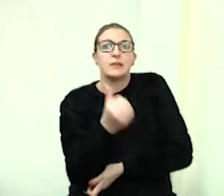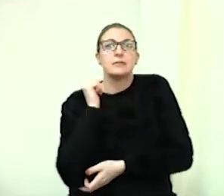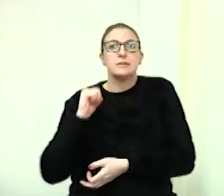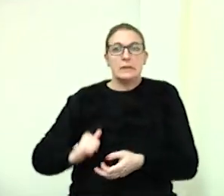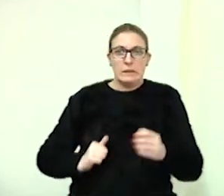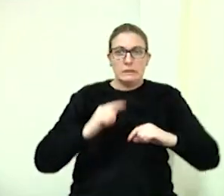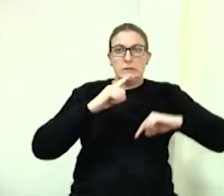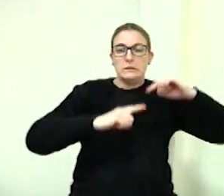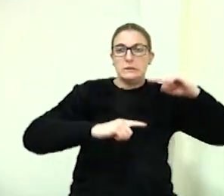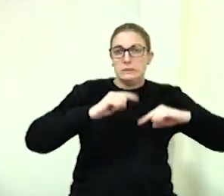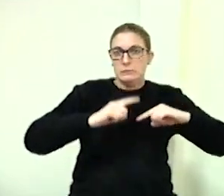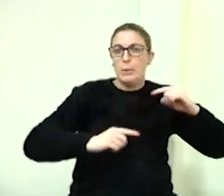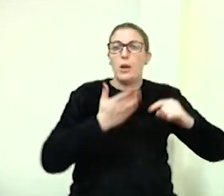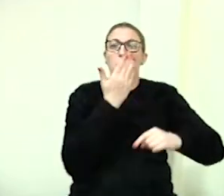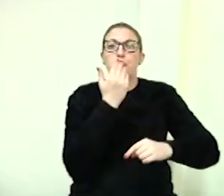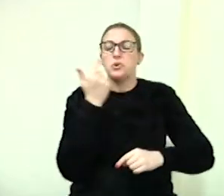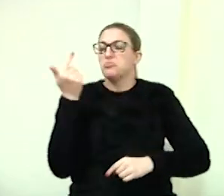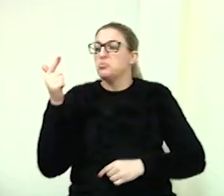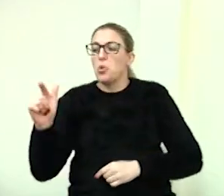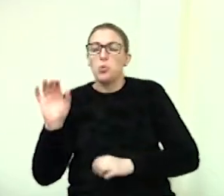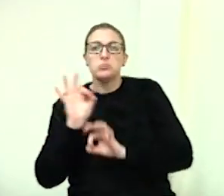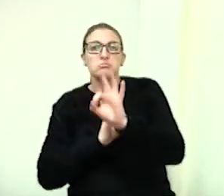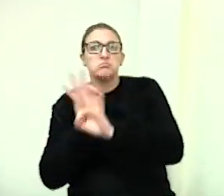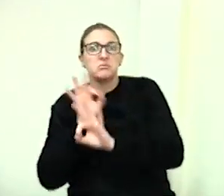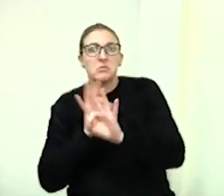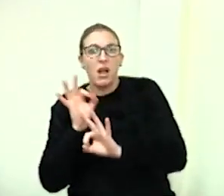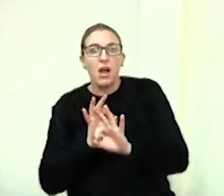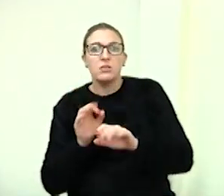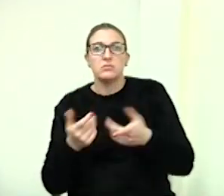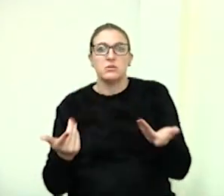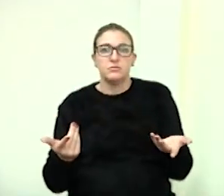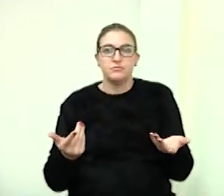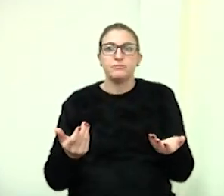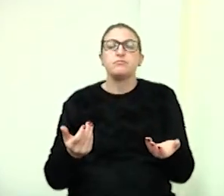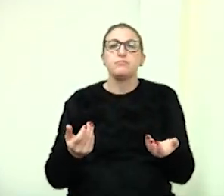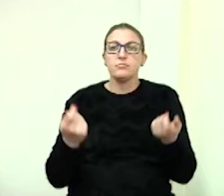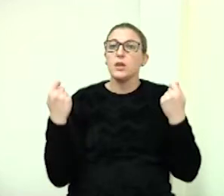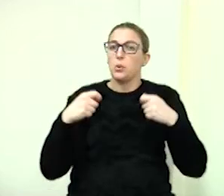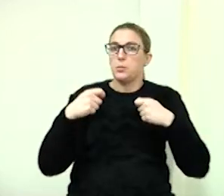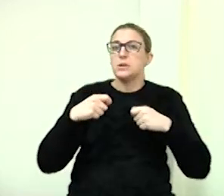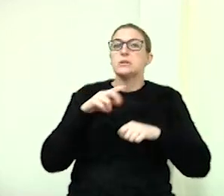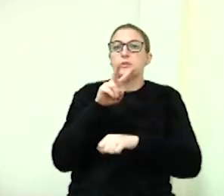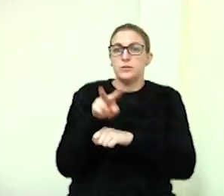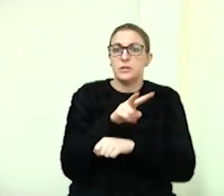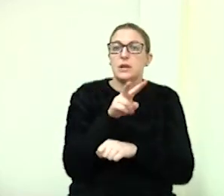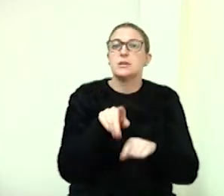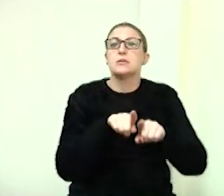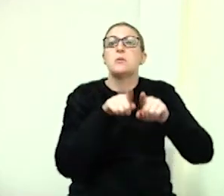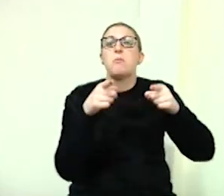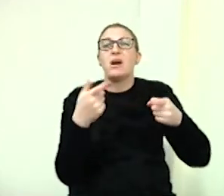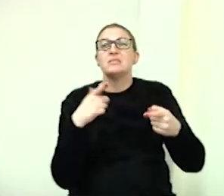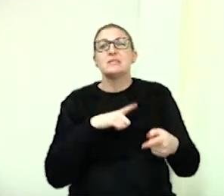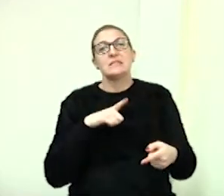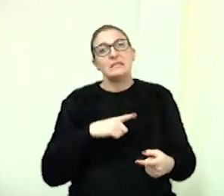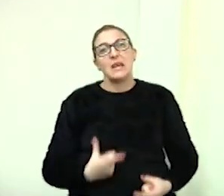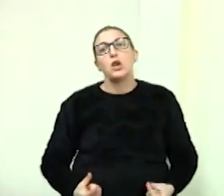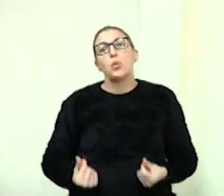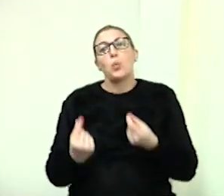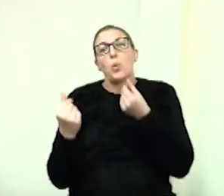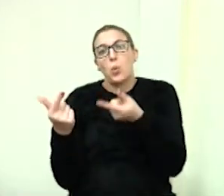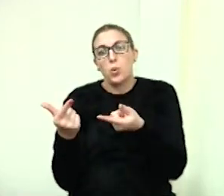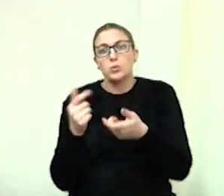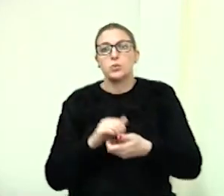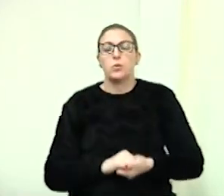se fizesse um investimento grande, contratando pessoas emergenciais, mas daqui a pouco o custo fosse maior do que os das cestas básicas, inclusive. Só que,